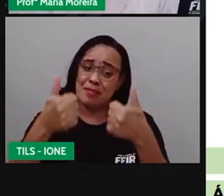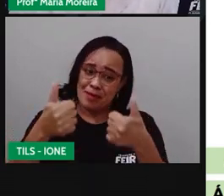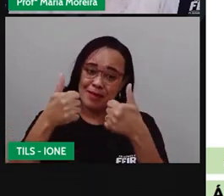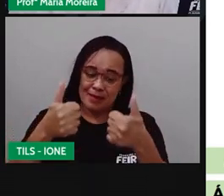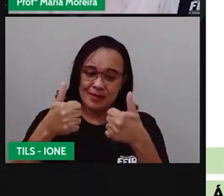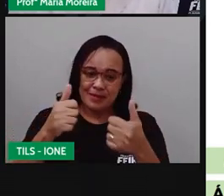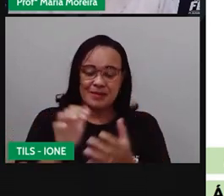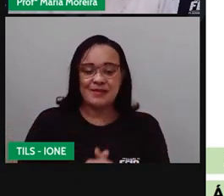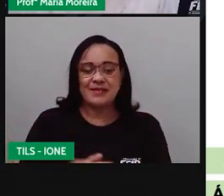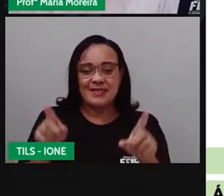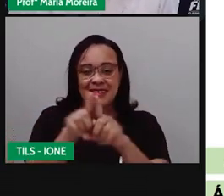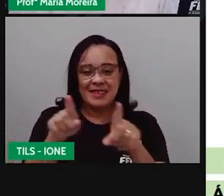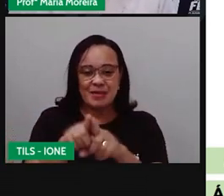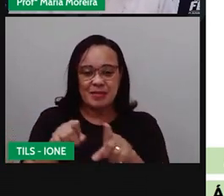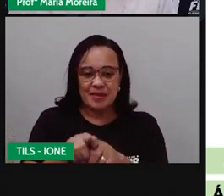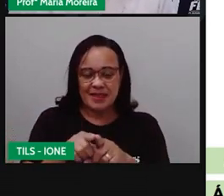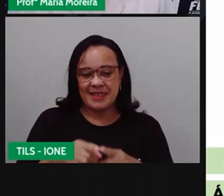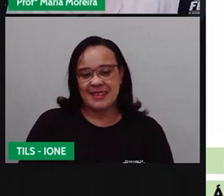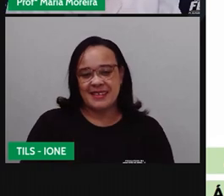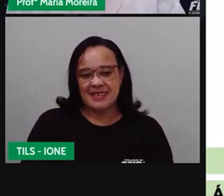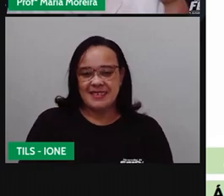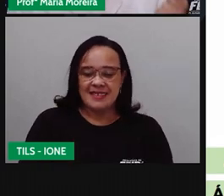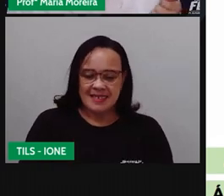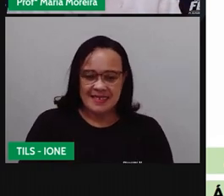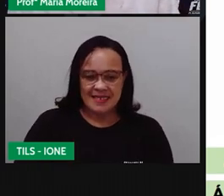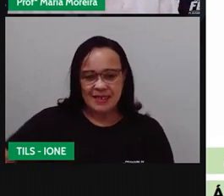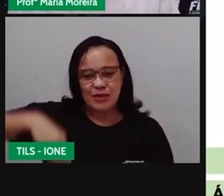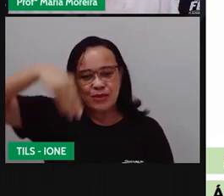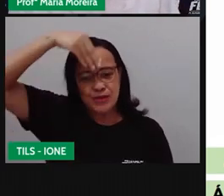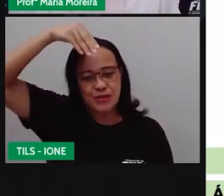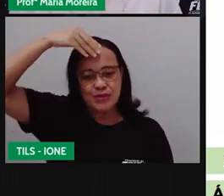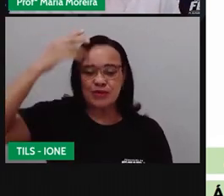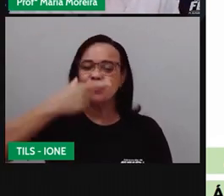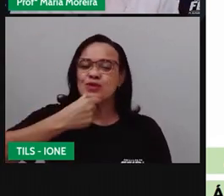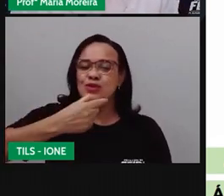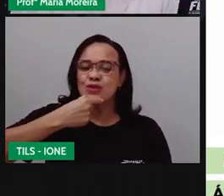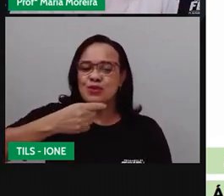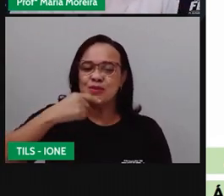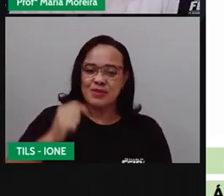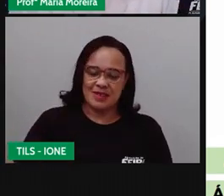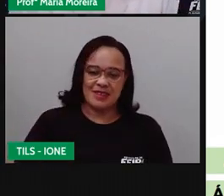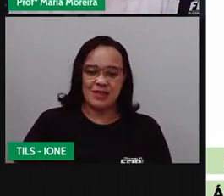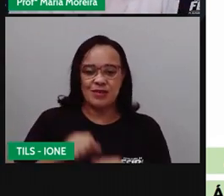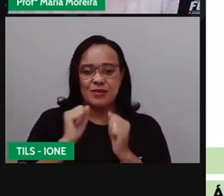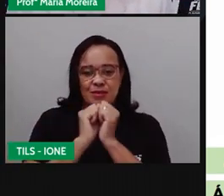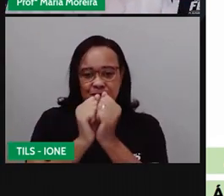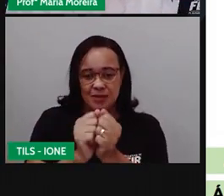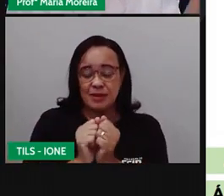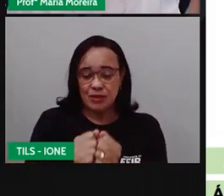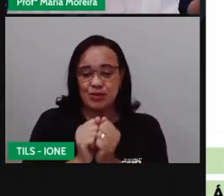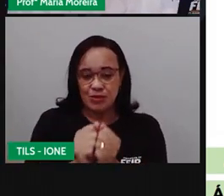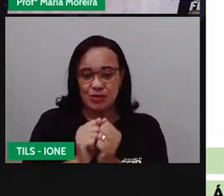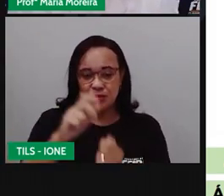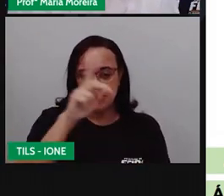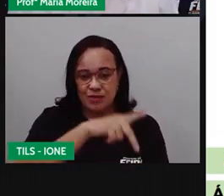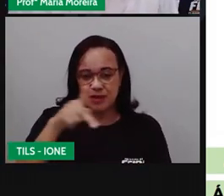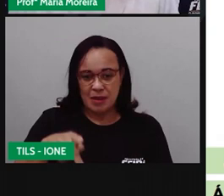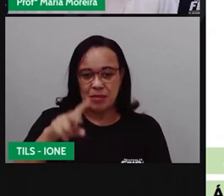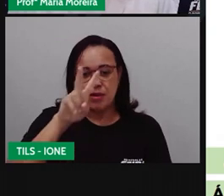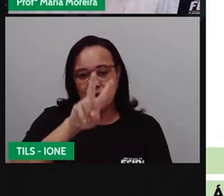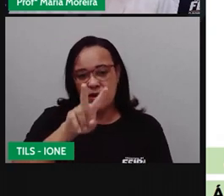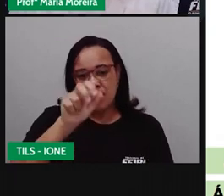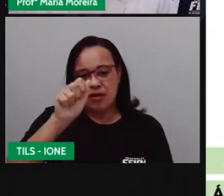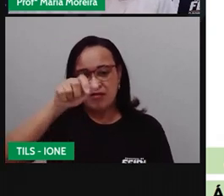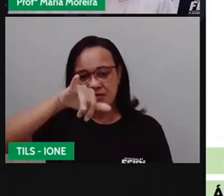ficou me acompanhando aí, gente, para cima e para baixo, dando apoio moral, porque era meu aluno aí na época, né? Lembrando aí dos velhos tempos de quando eu aprendi